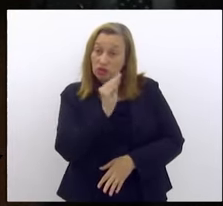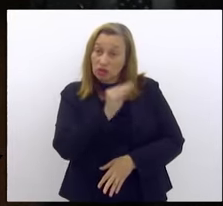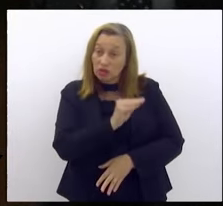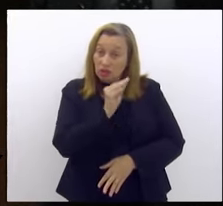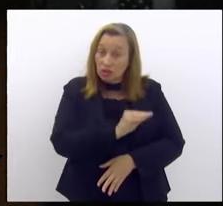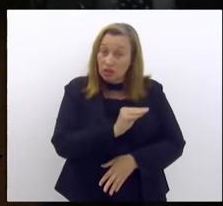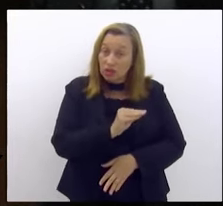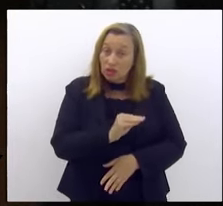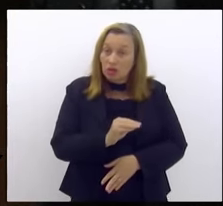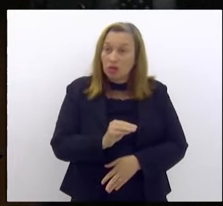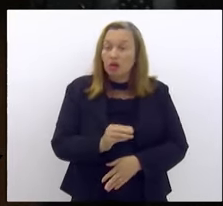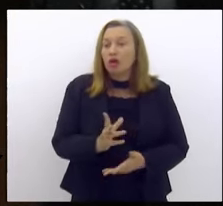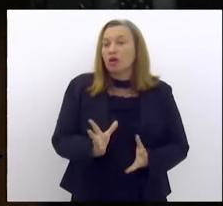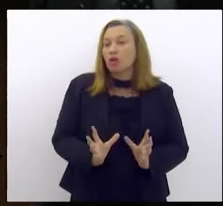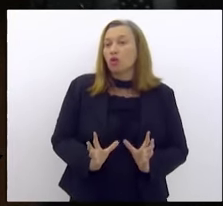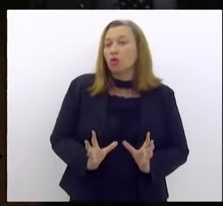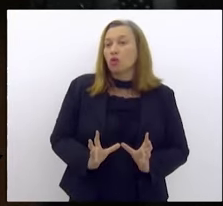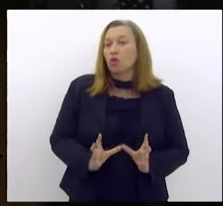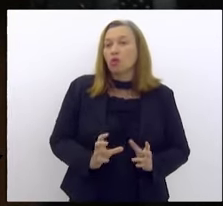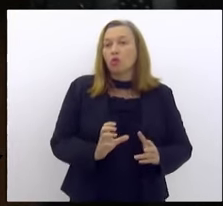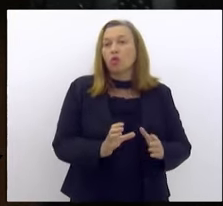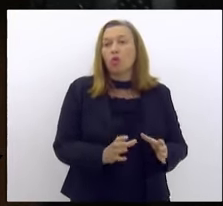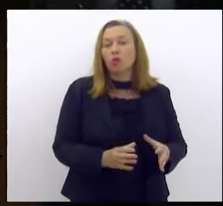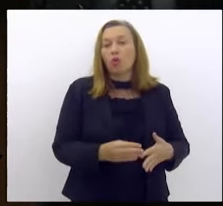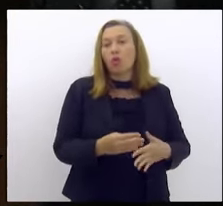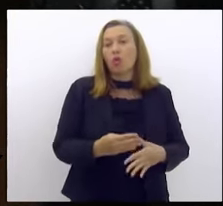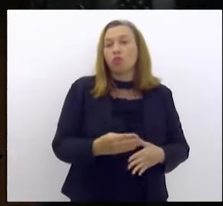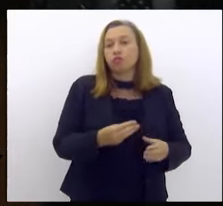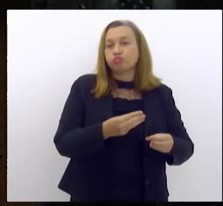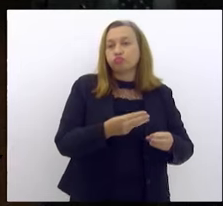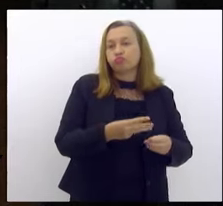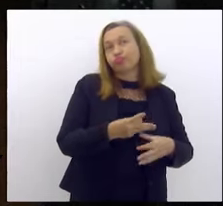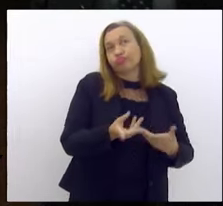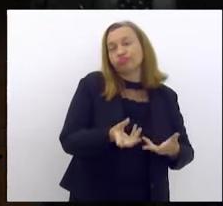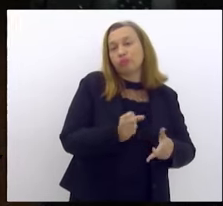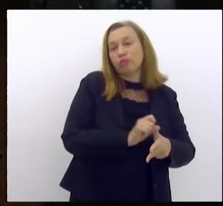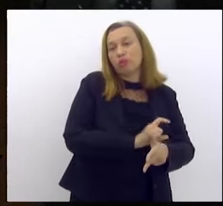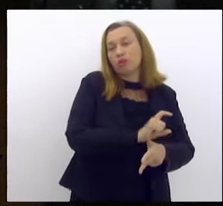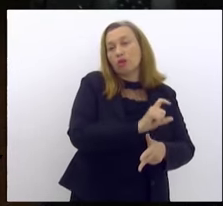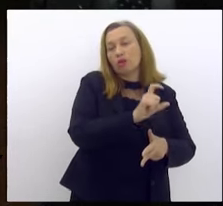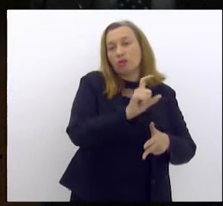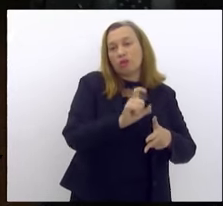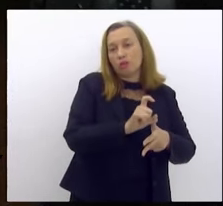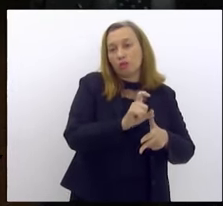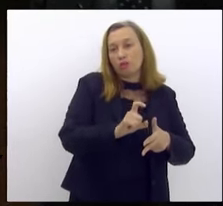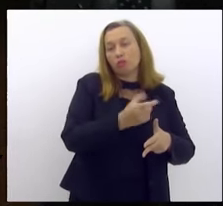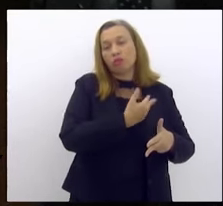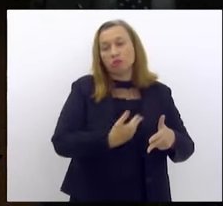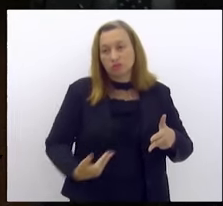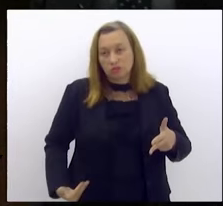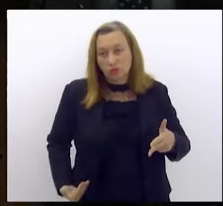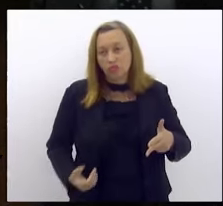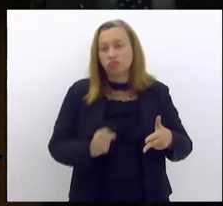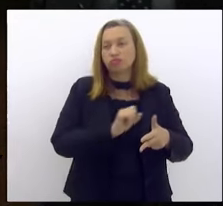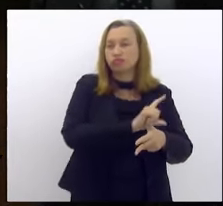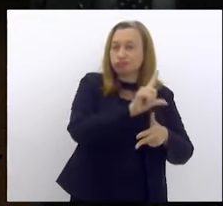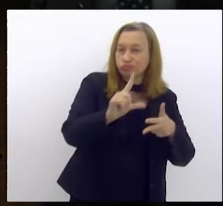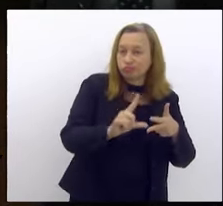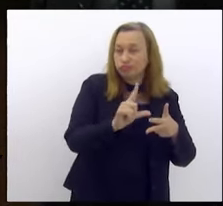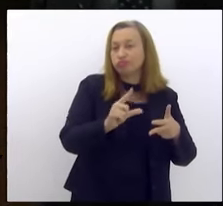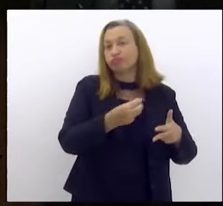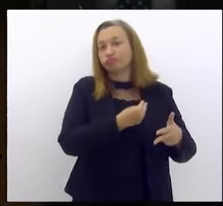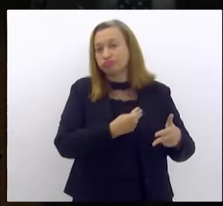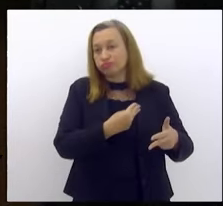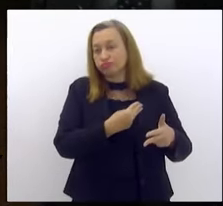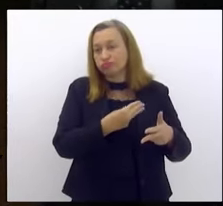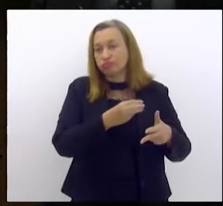por membros do poder público, estadual, municipal, muitos municípios, algumas entidades privadas que não respondem